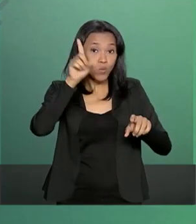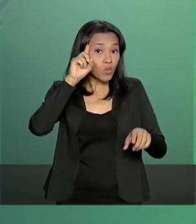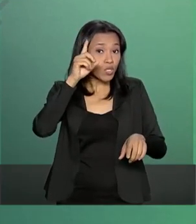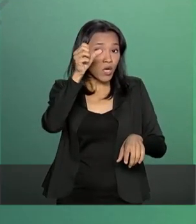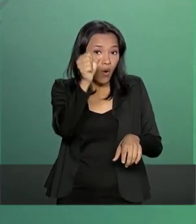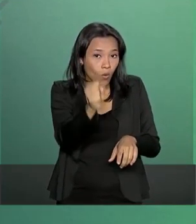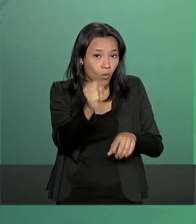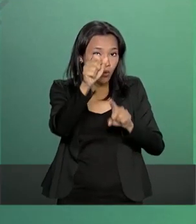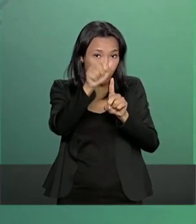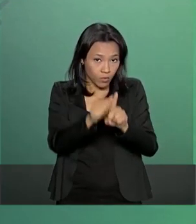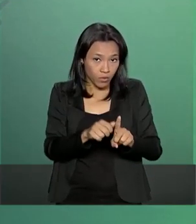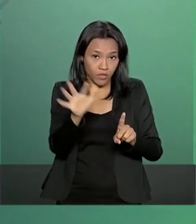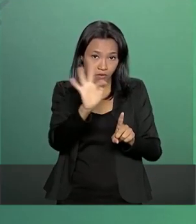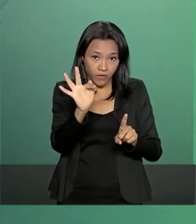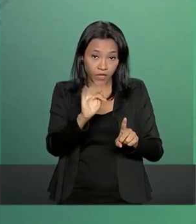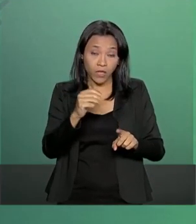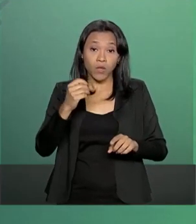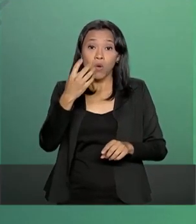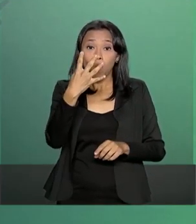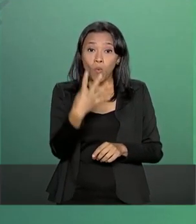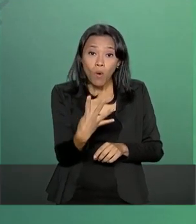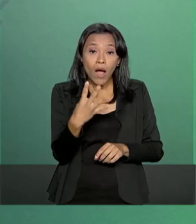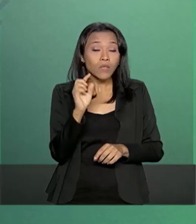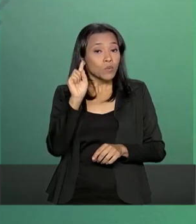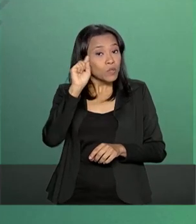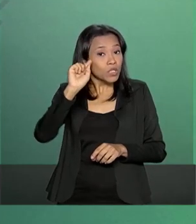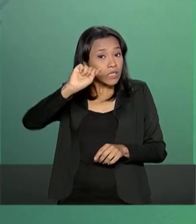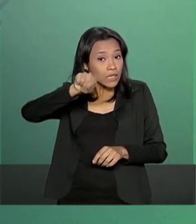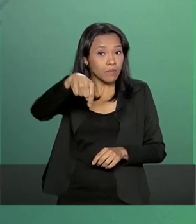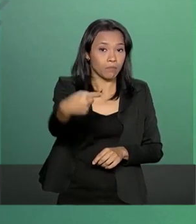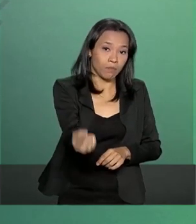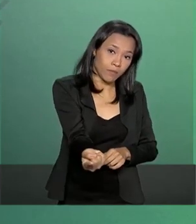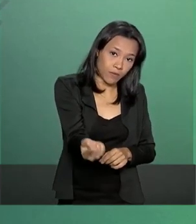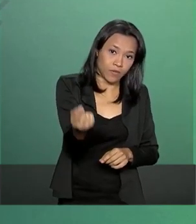fevereiro, 4 dias após sua introdução.